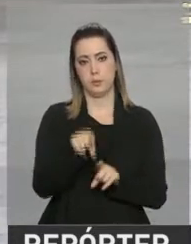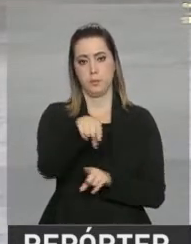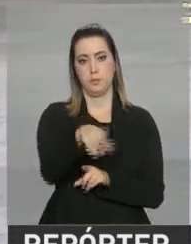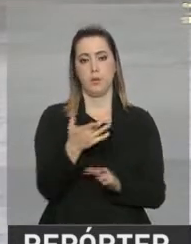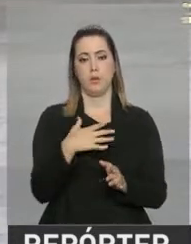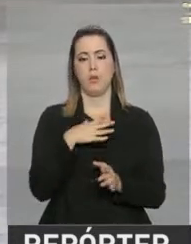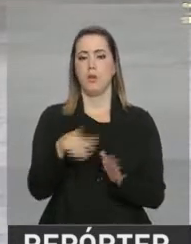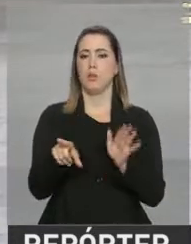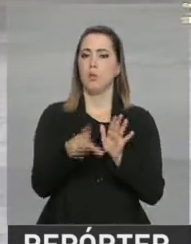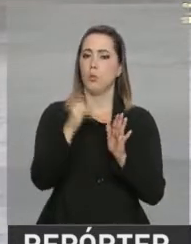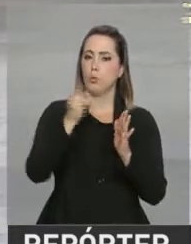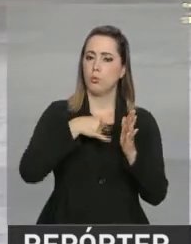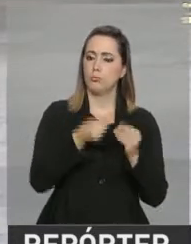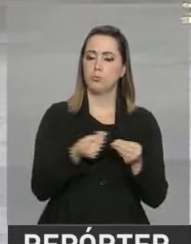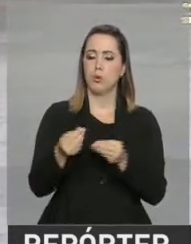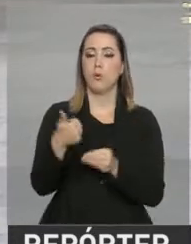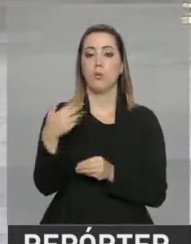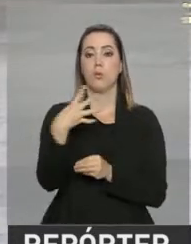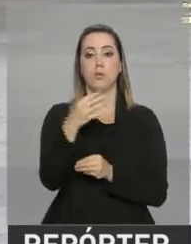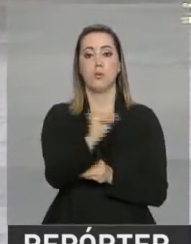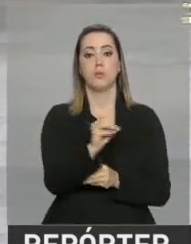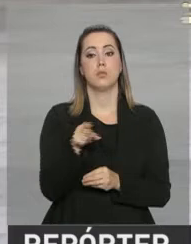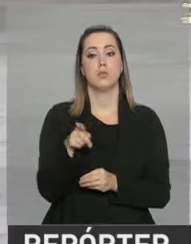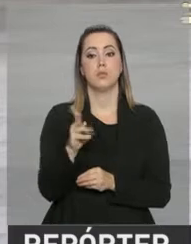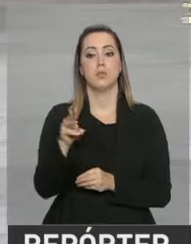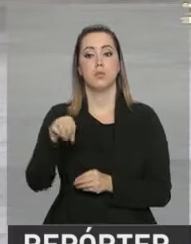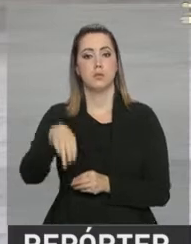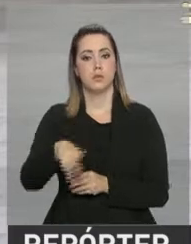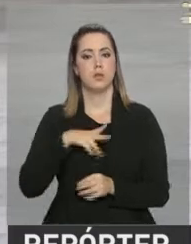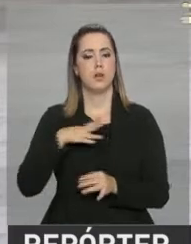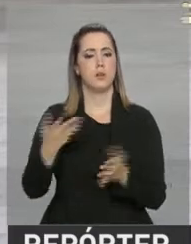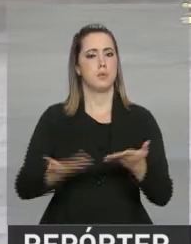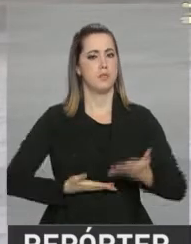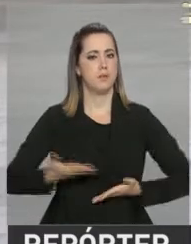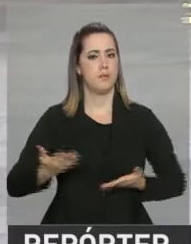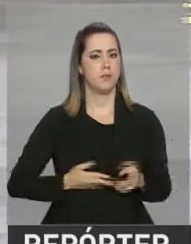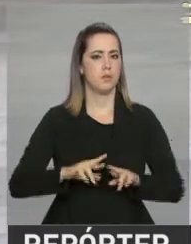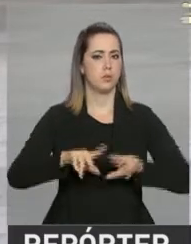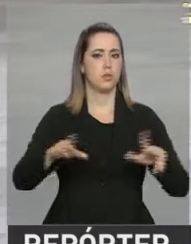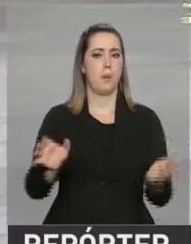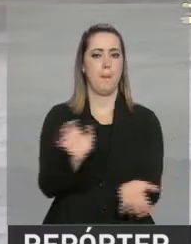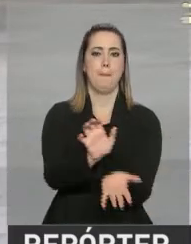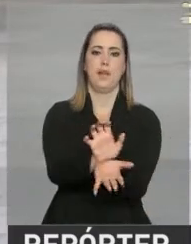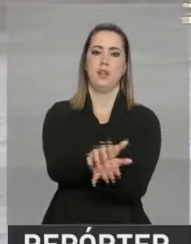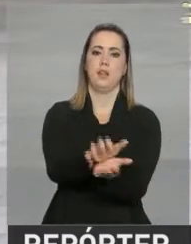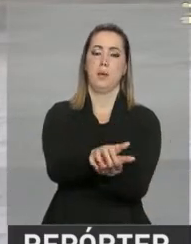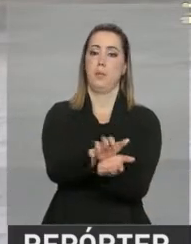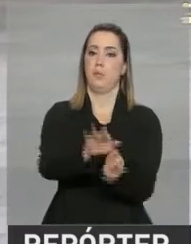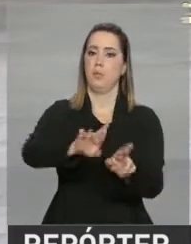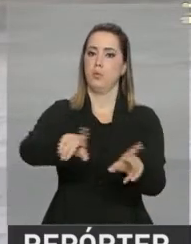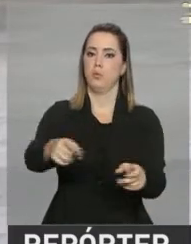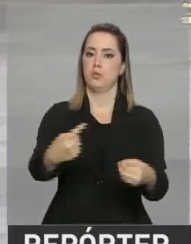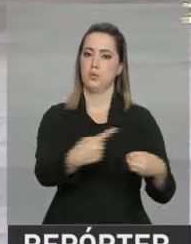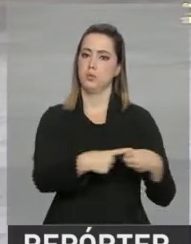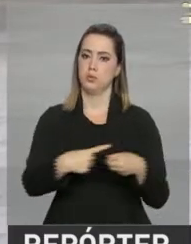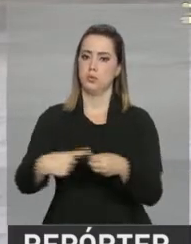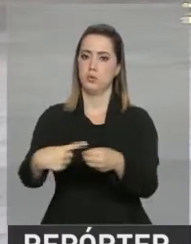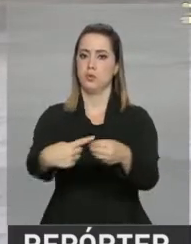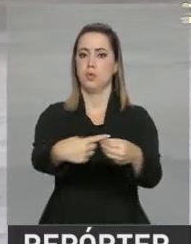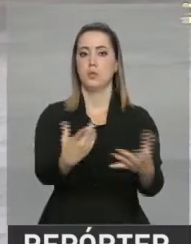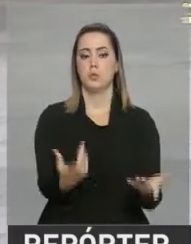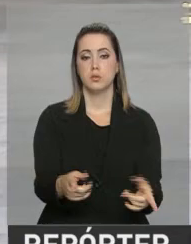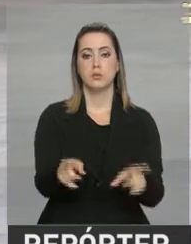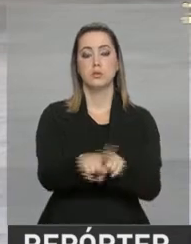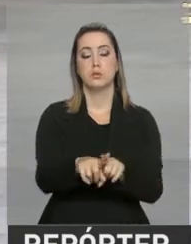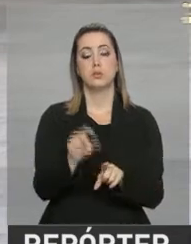contempla serviços em 140 quilômetros de extensão, atravessando dos municípios pernambucanos de Cabrobó, Salgueiro e Verdejante